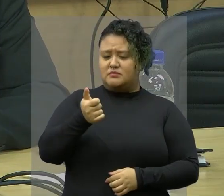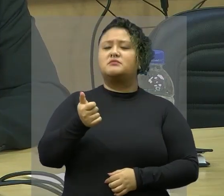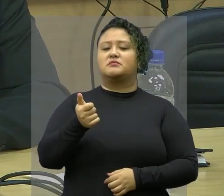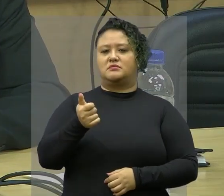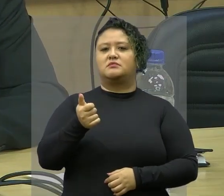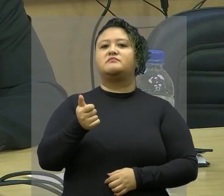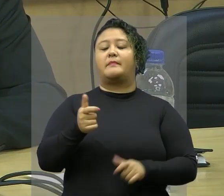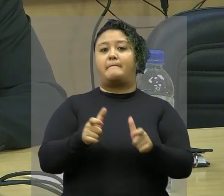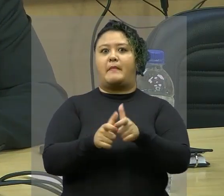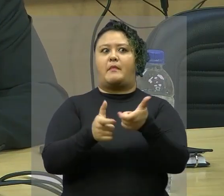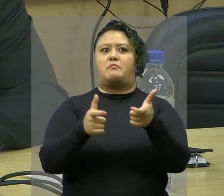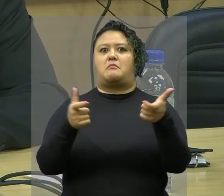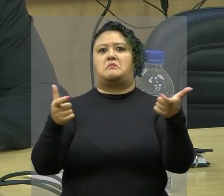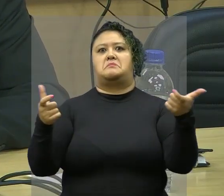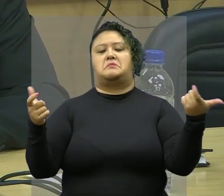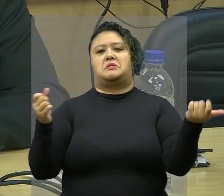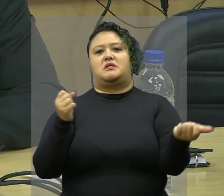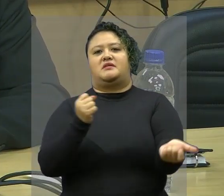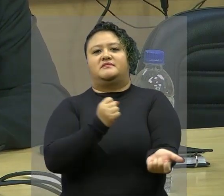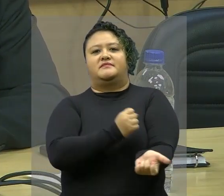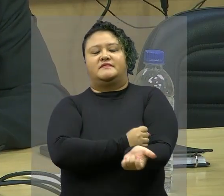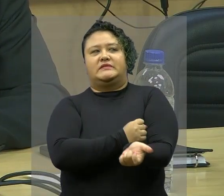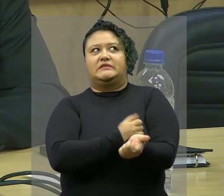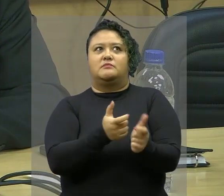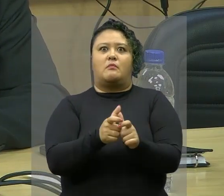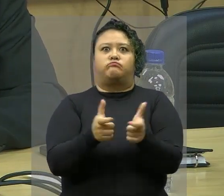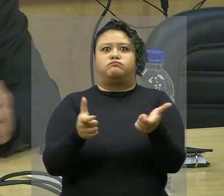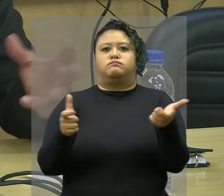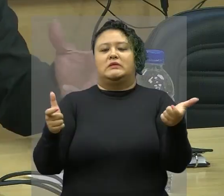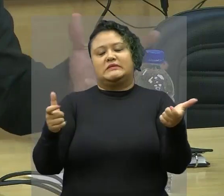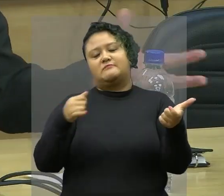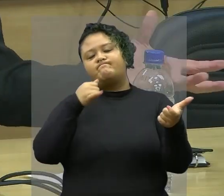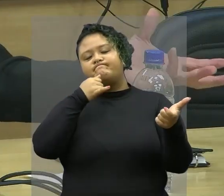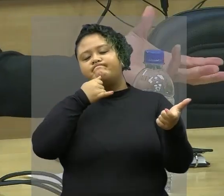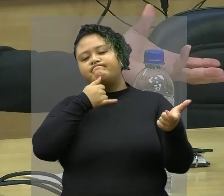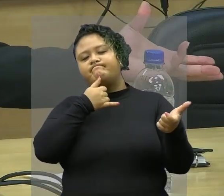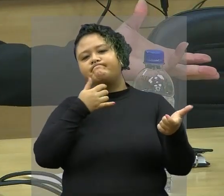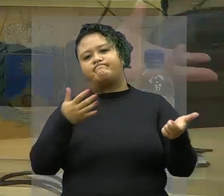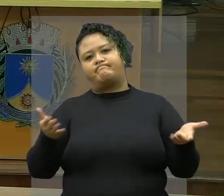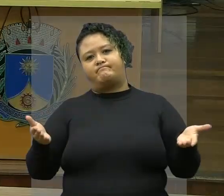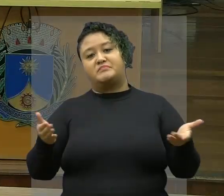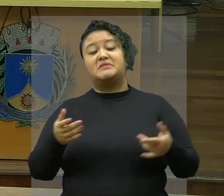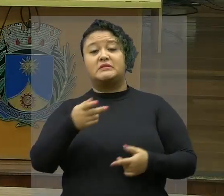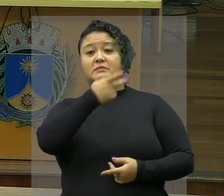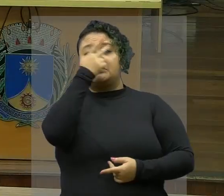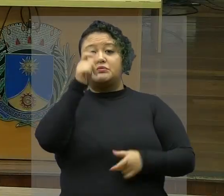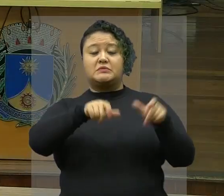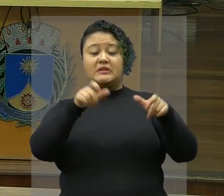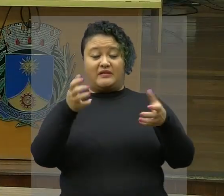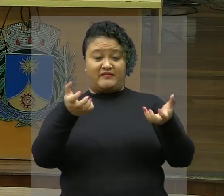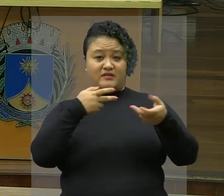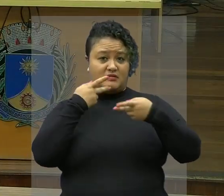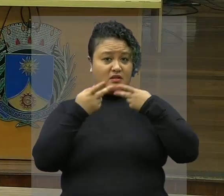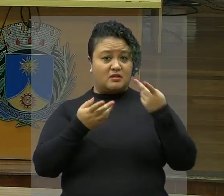hoje, infelizmente, né? Então, se alguém quer colocar alguma coisa, Maria Paula?